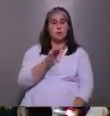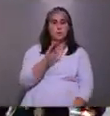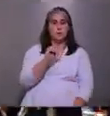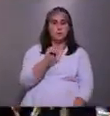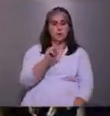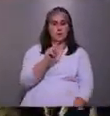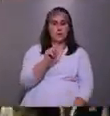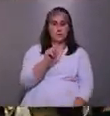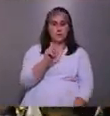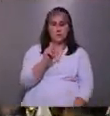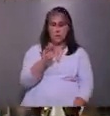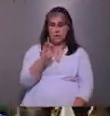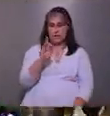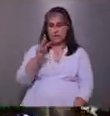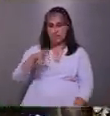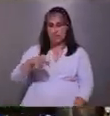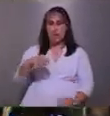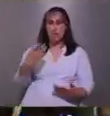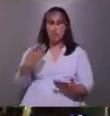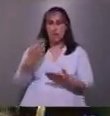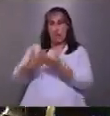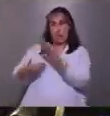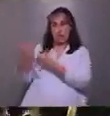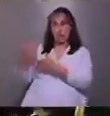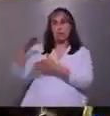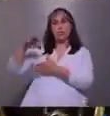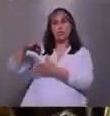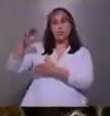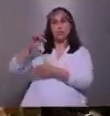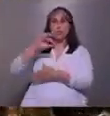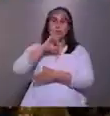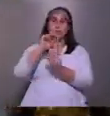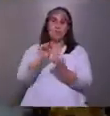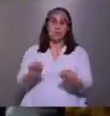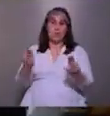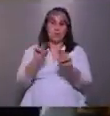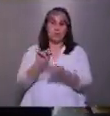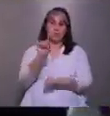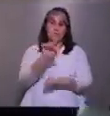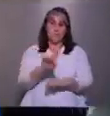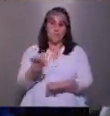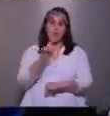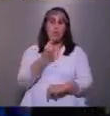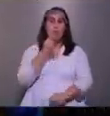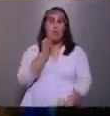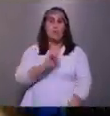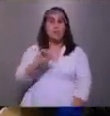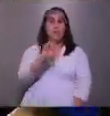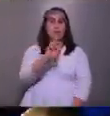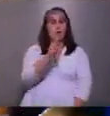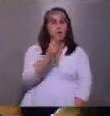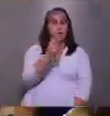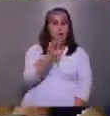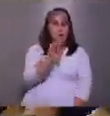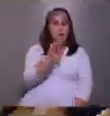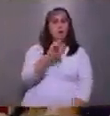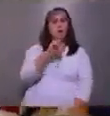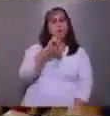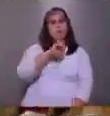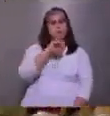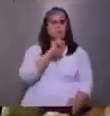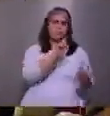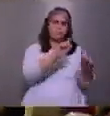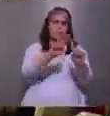o recém-eleito patriarca de Lisboa, Dom Rui Valério, e vários outros bispos. Estão também